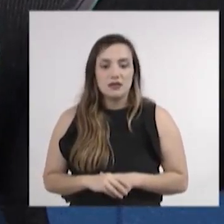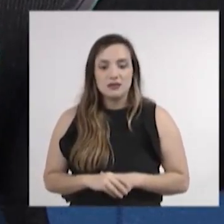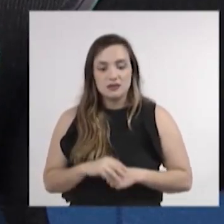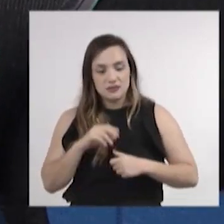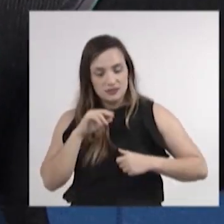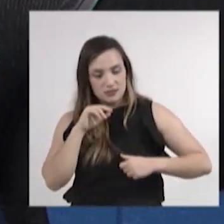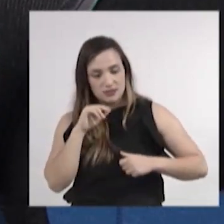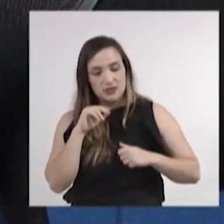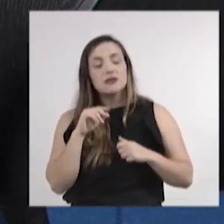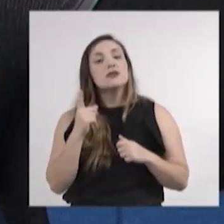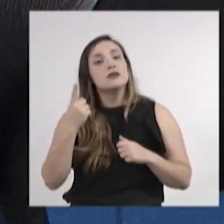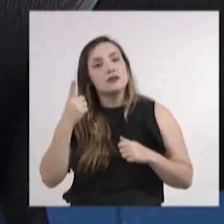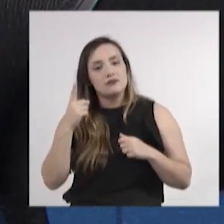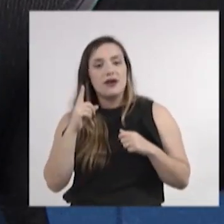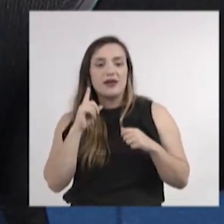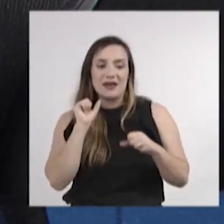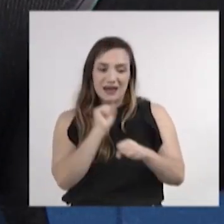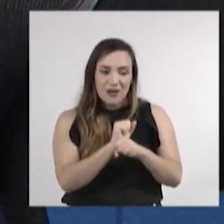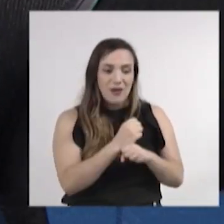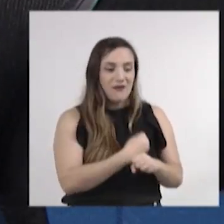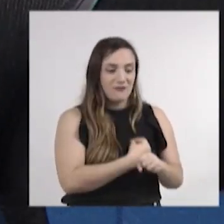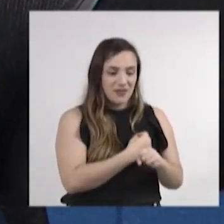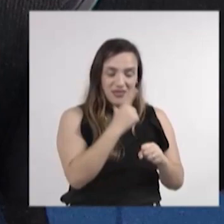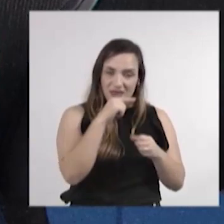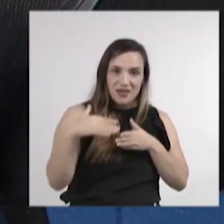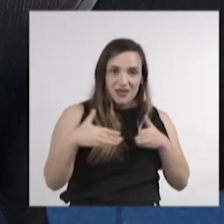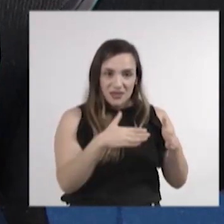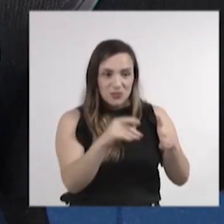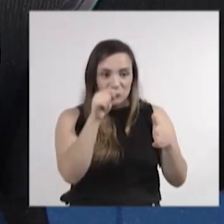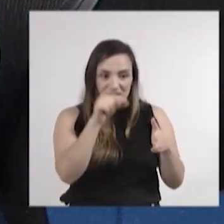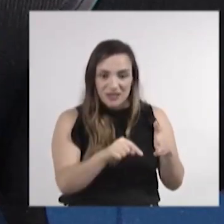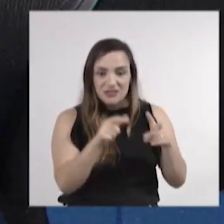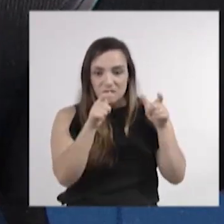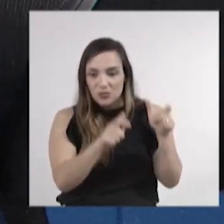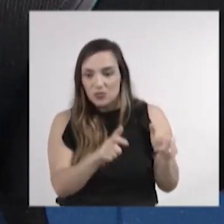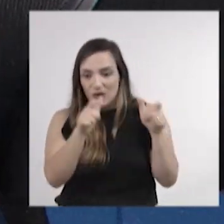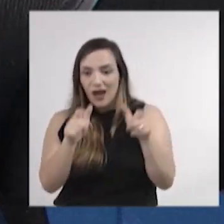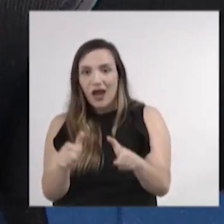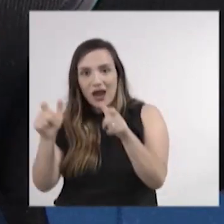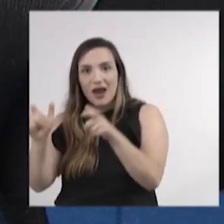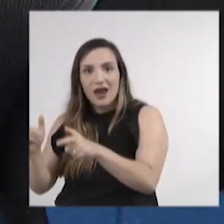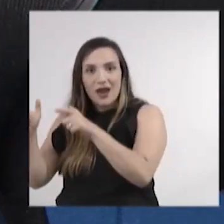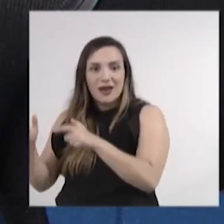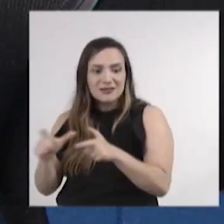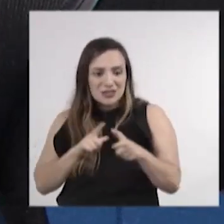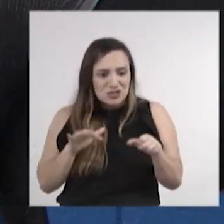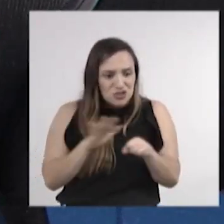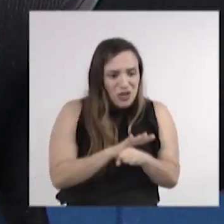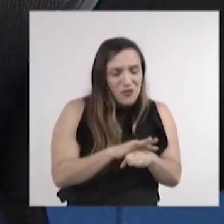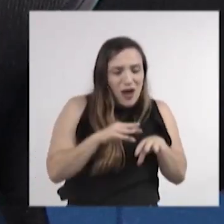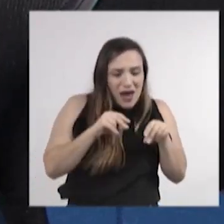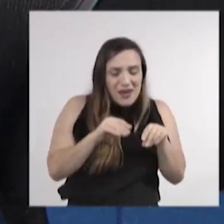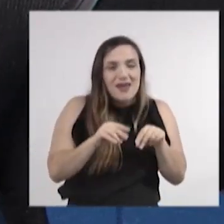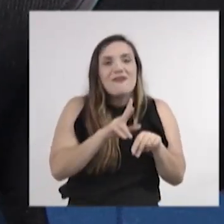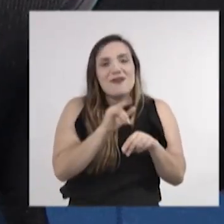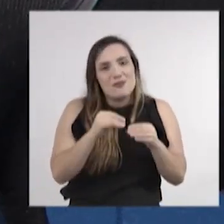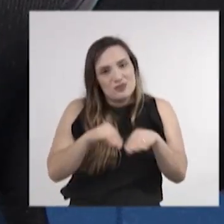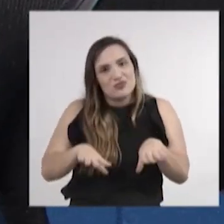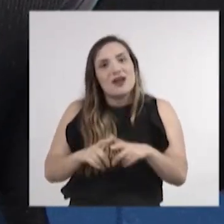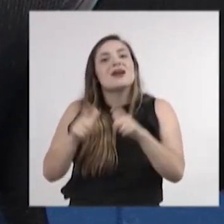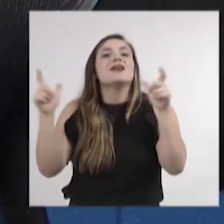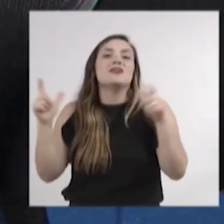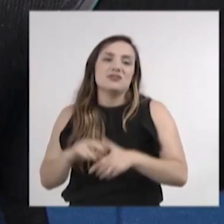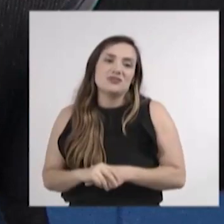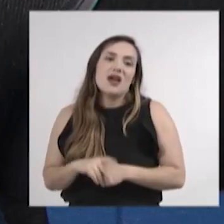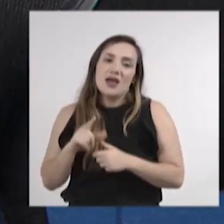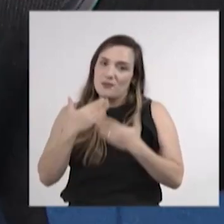nossa. Uma hora vai começar a acabar a vida útil de cada uma dessas aí, das menores primeiro, vai começar a afetar das maiores. E aí começa